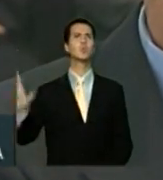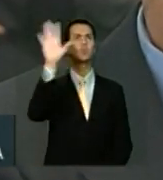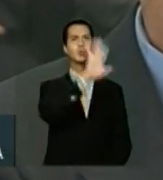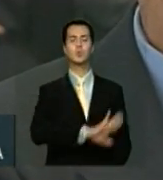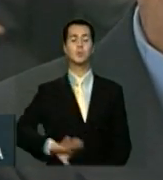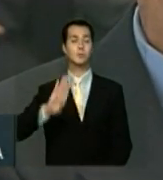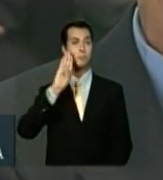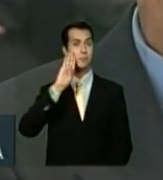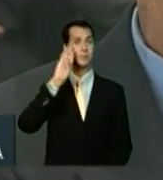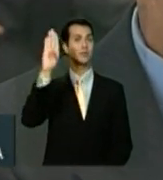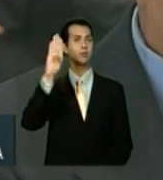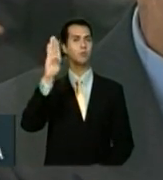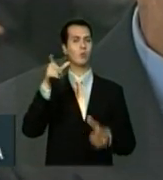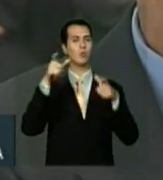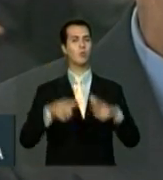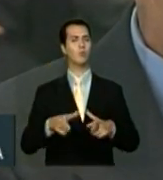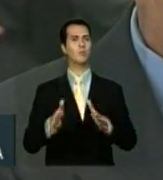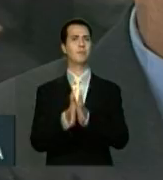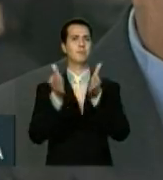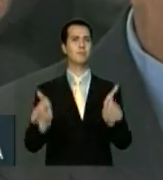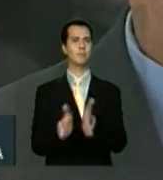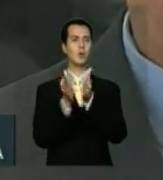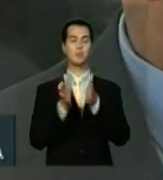especial nas mais pobres